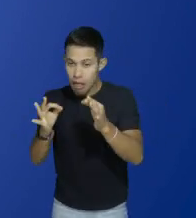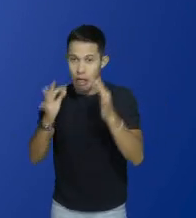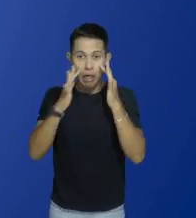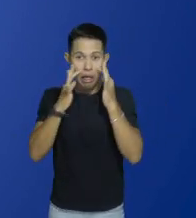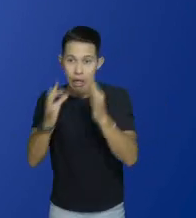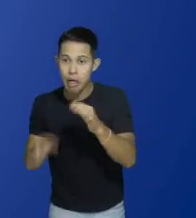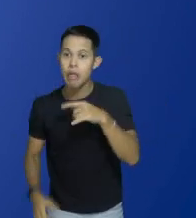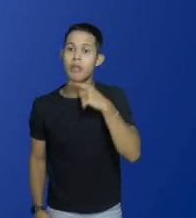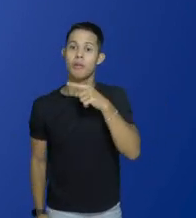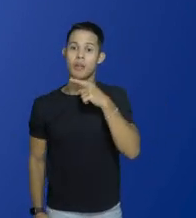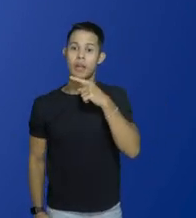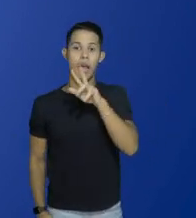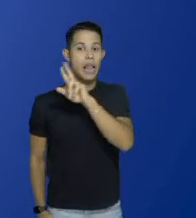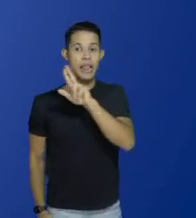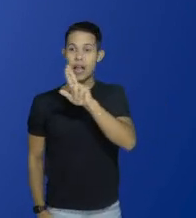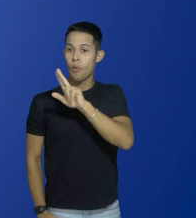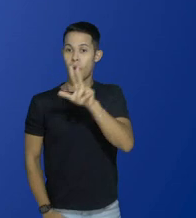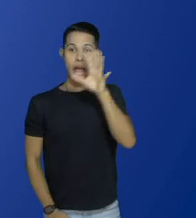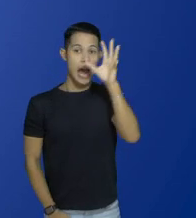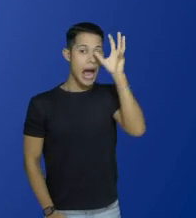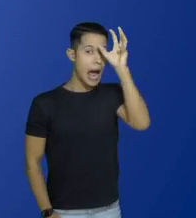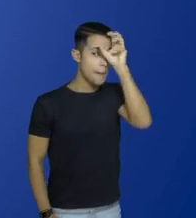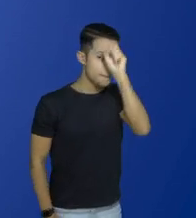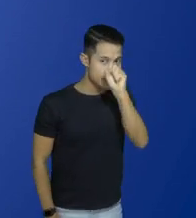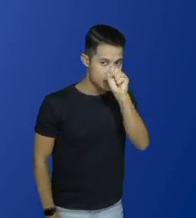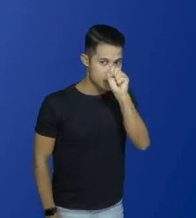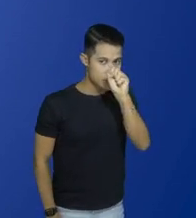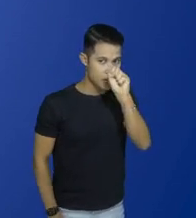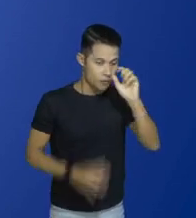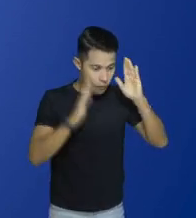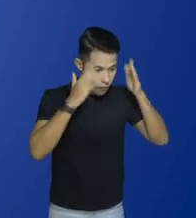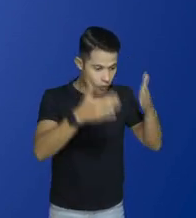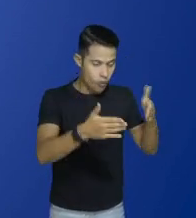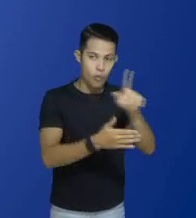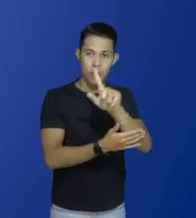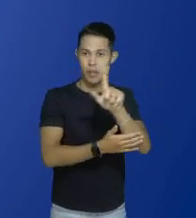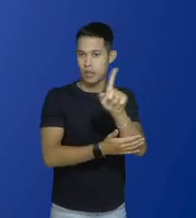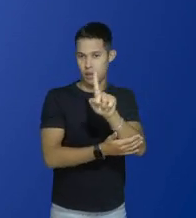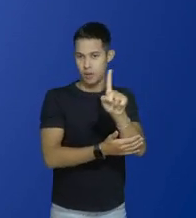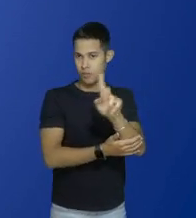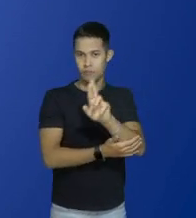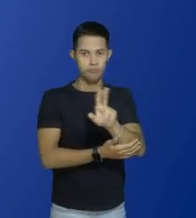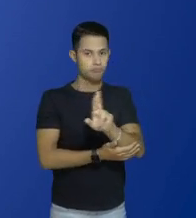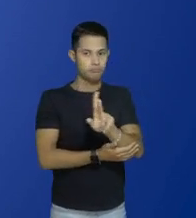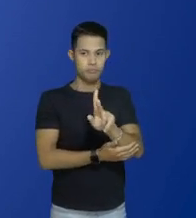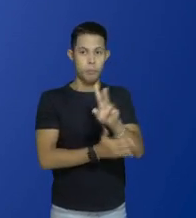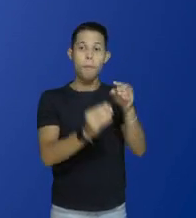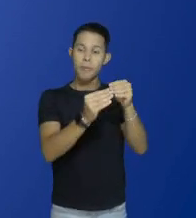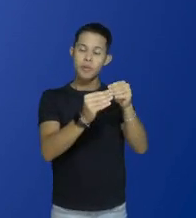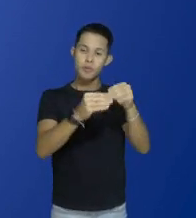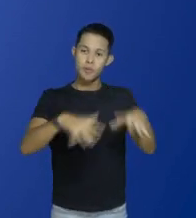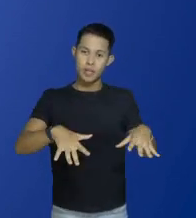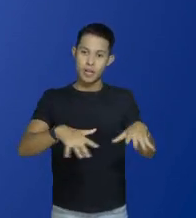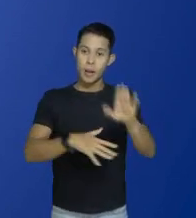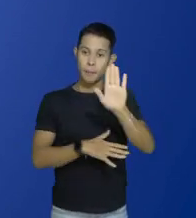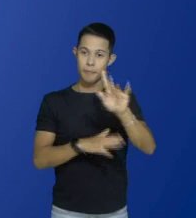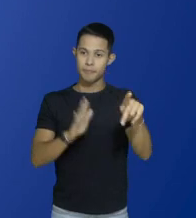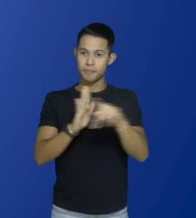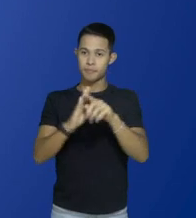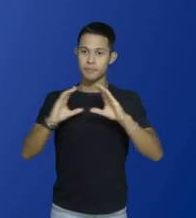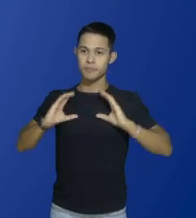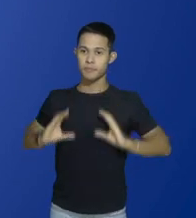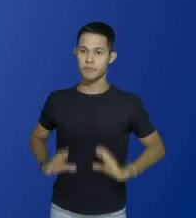aprendizagem. Prejudica a aprendizagem, mas ele não é de aprendizagem, ele é de comportamento,